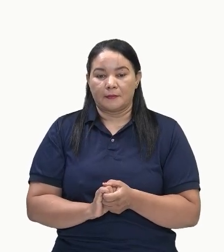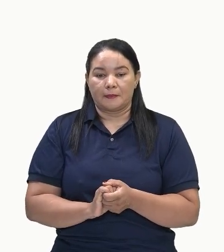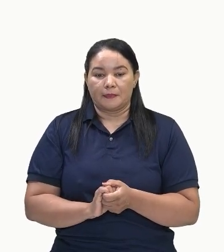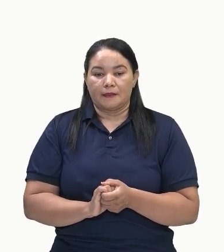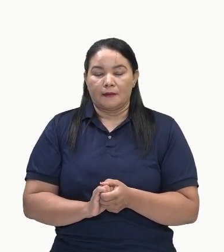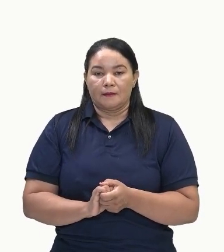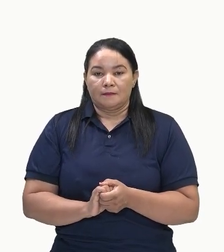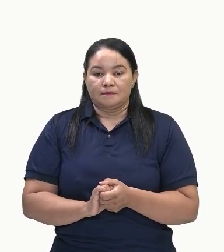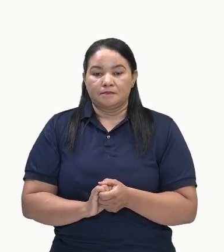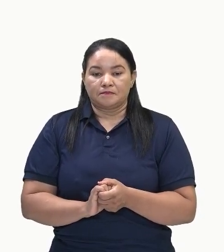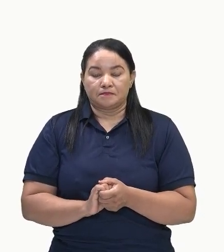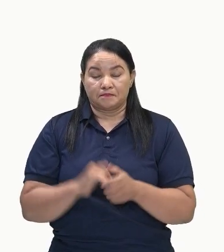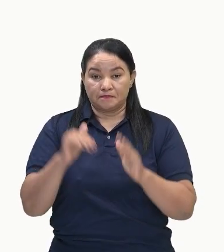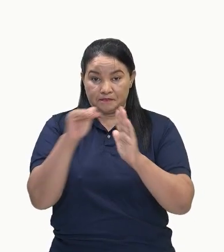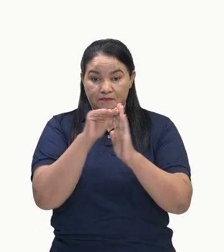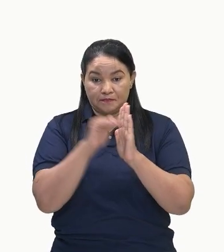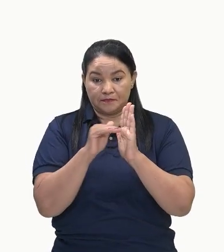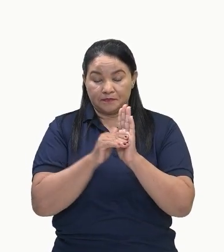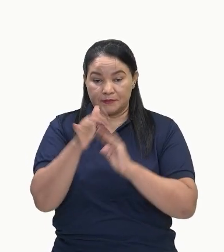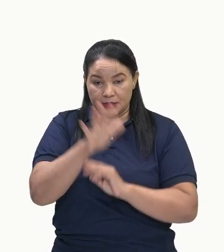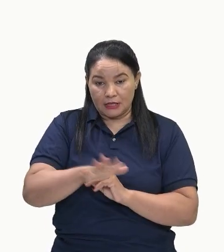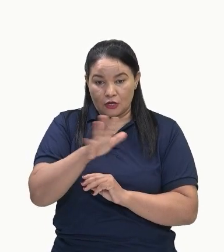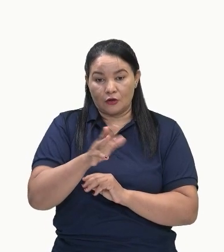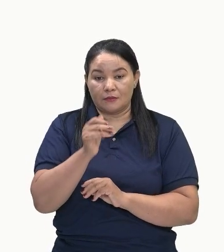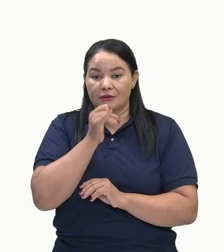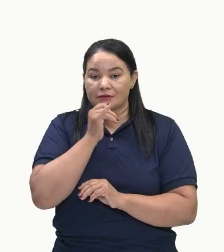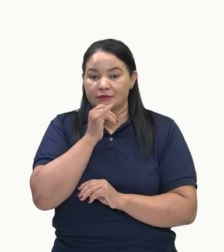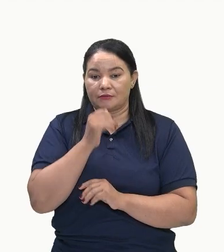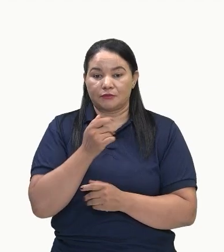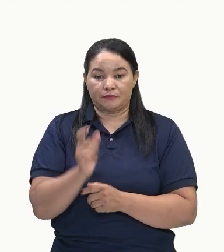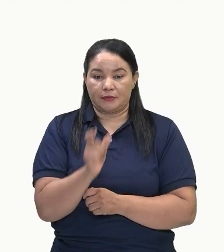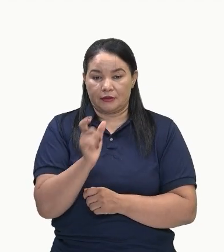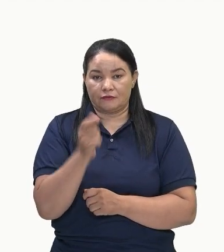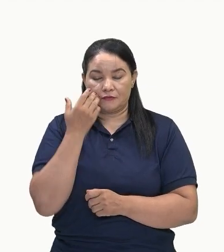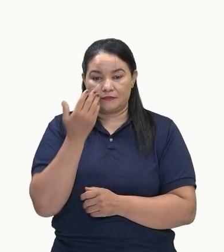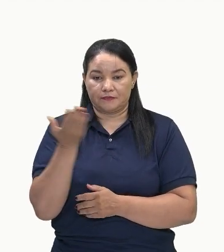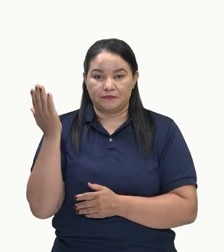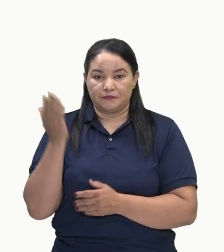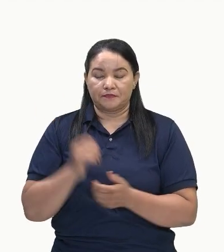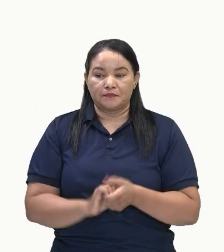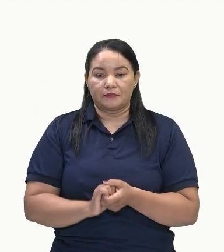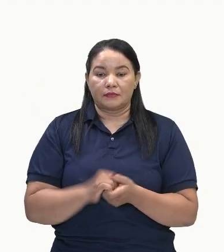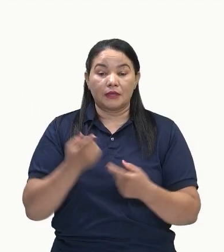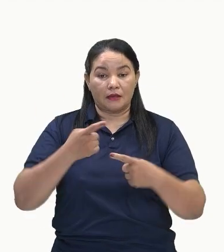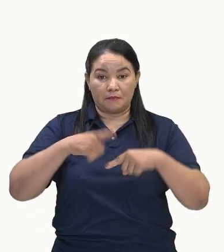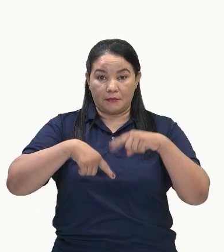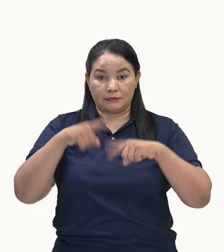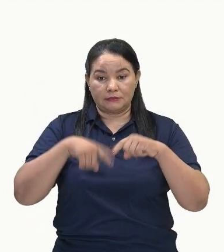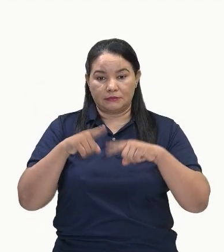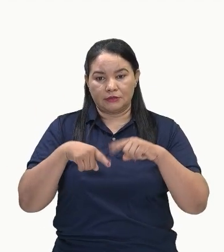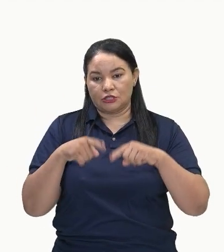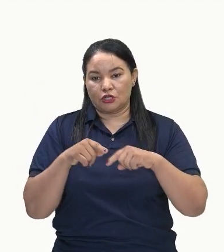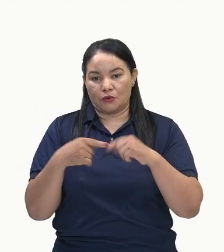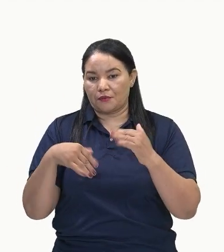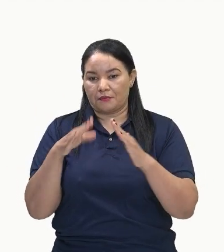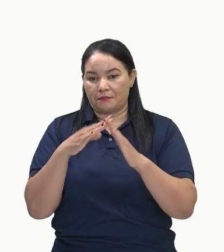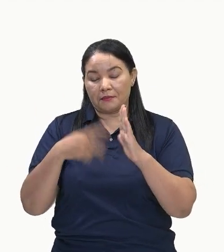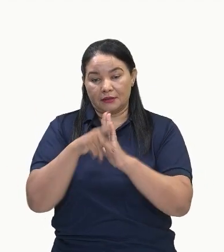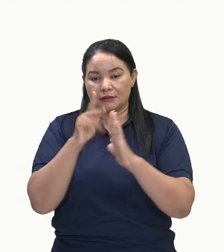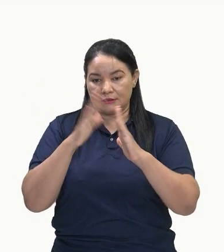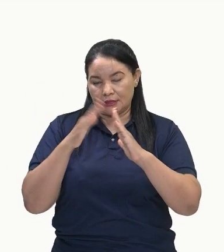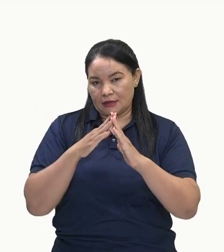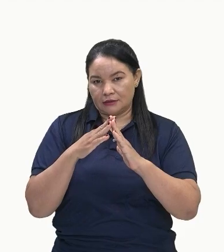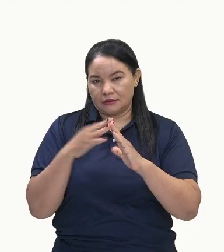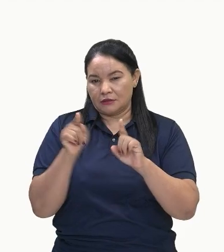categories. Categorias gerais, por exemplo, furniture. Furniture é mobília. Luggage. Nós temos